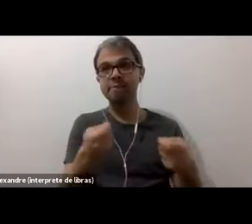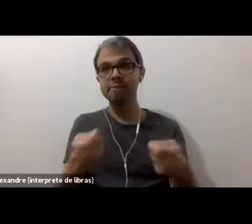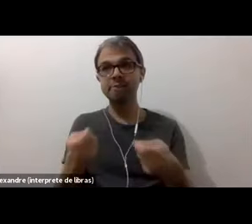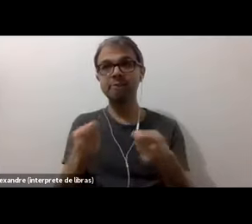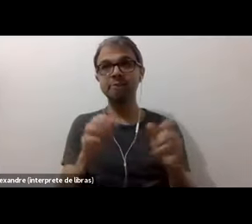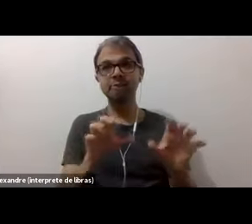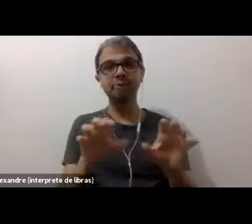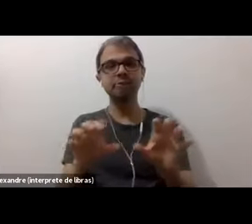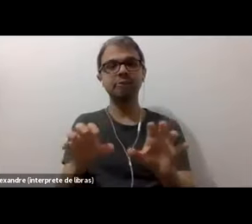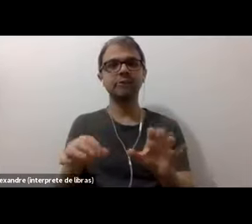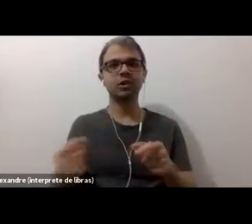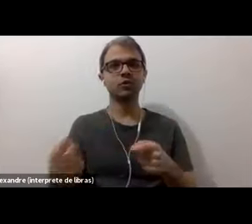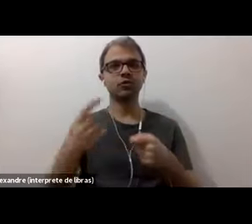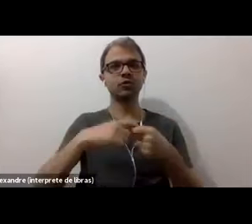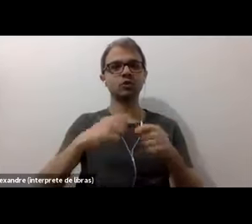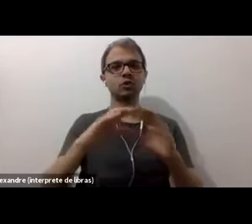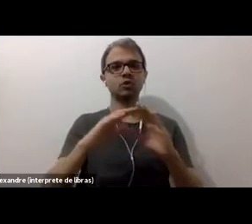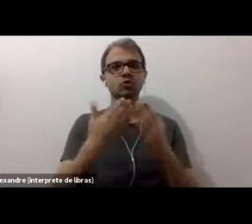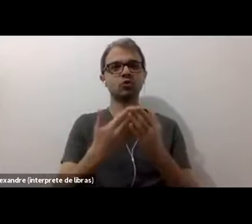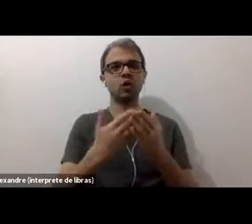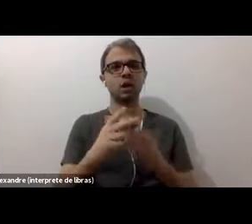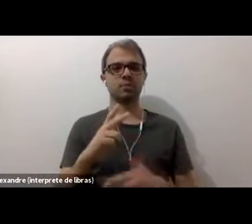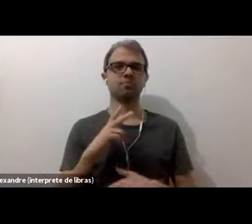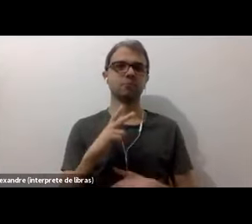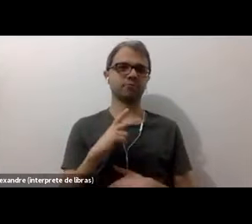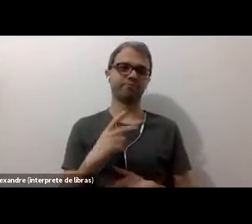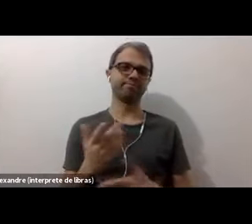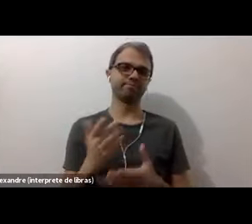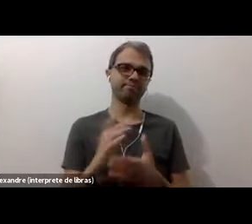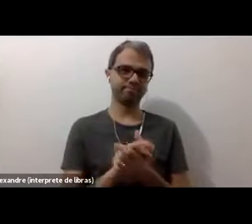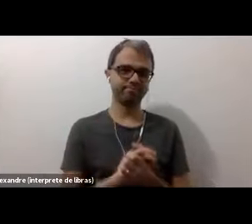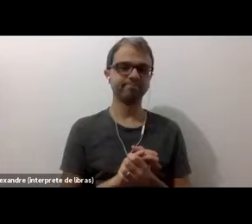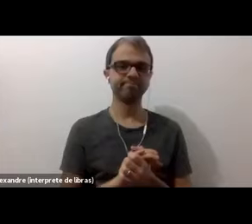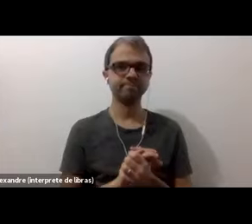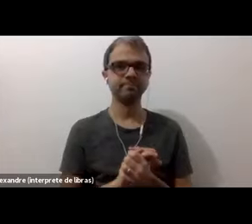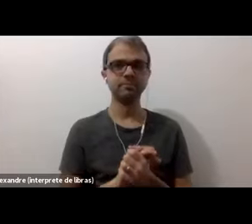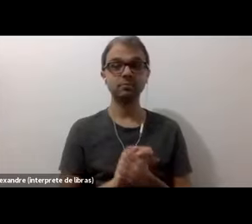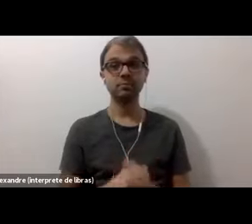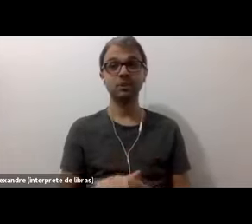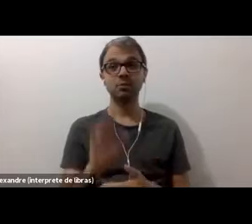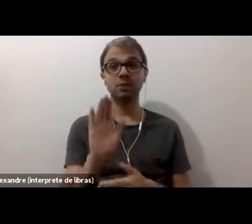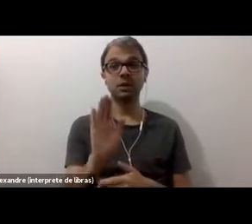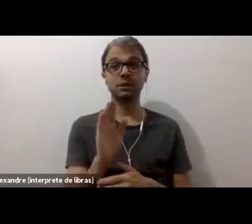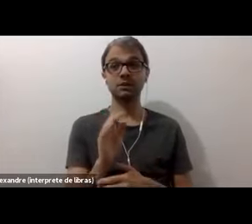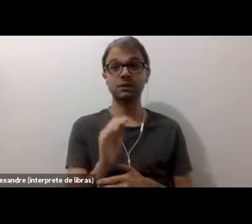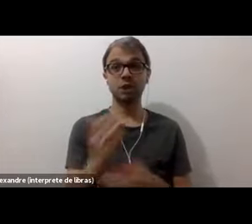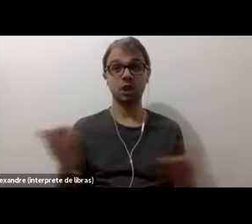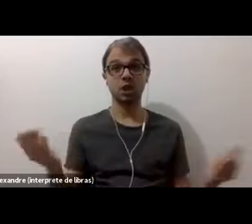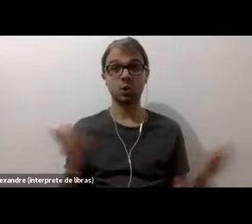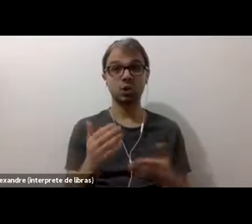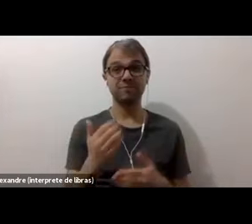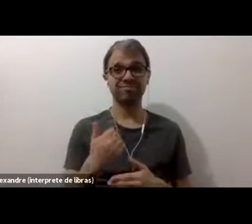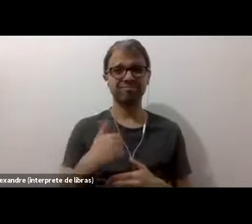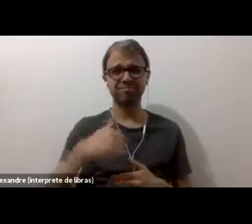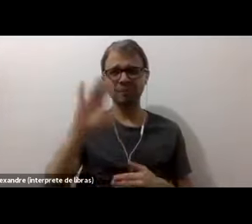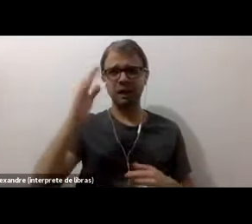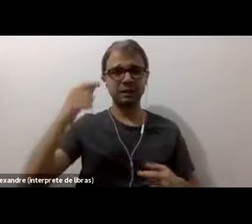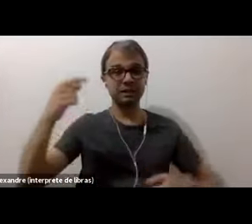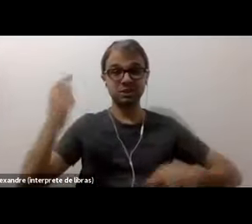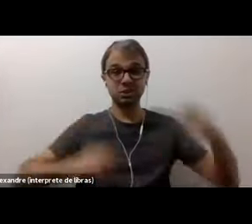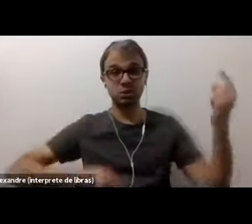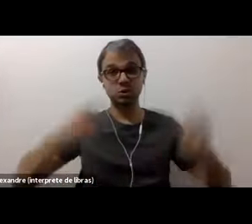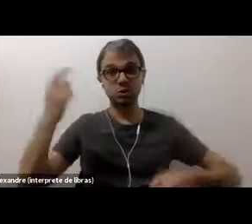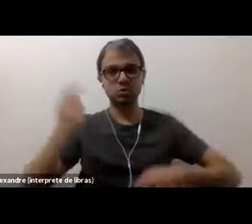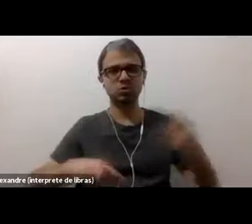que preocupa o gestor hoje, a grande discussão na escola, tanto na gestão